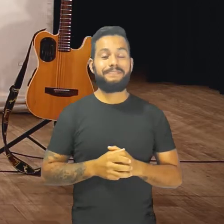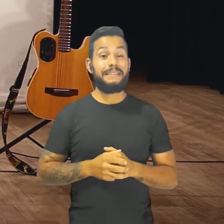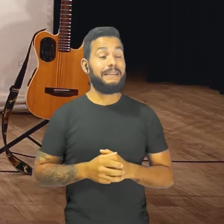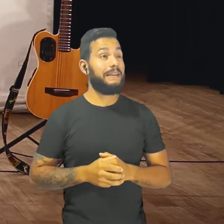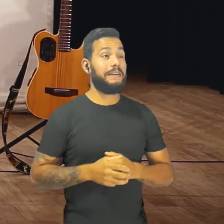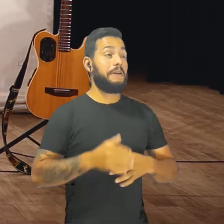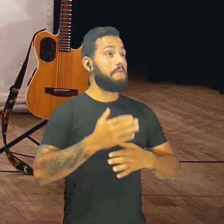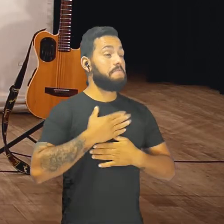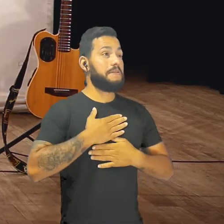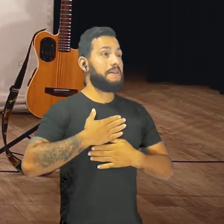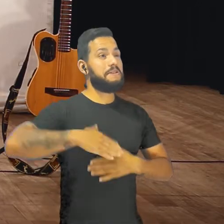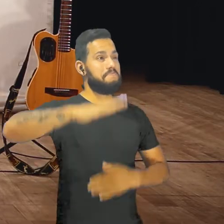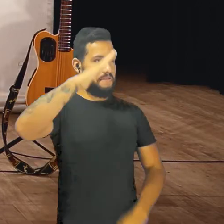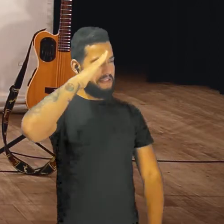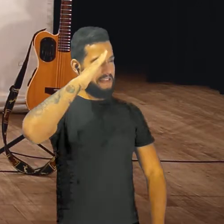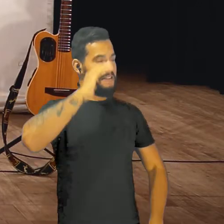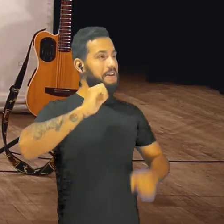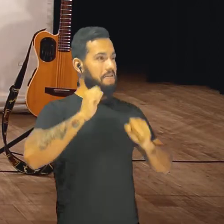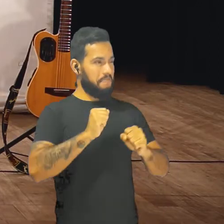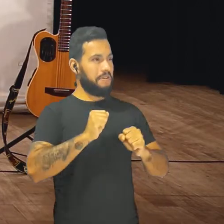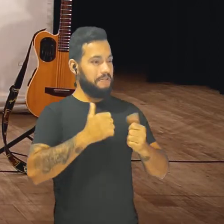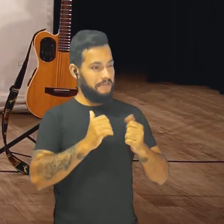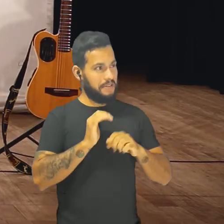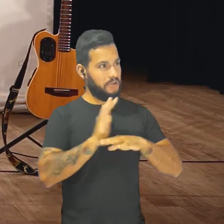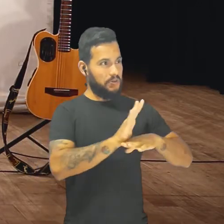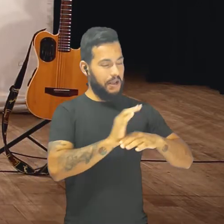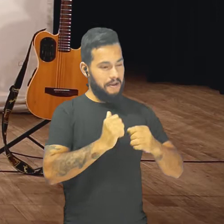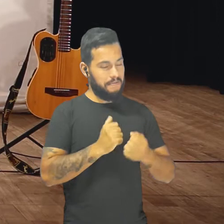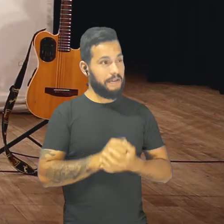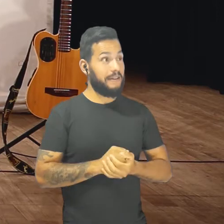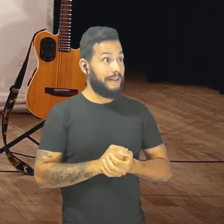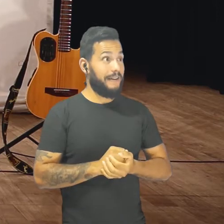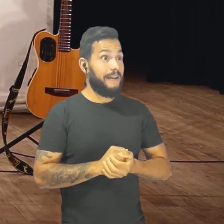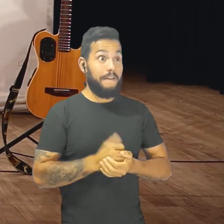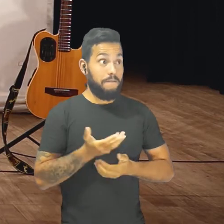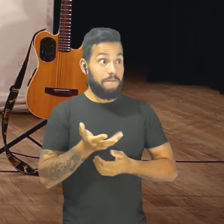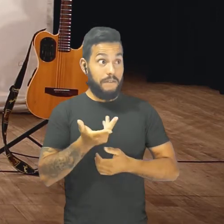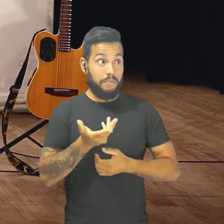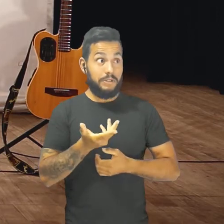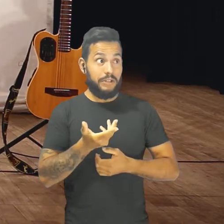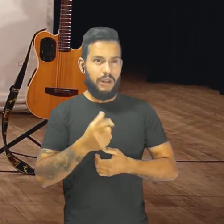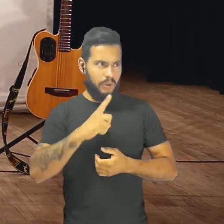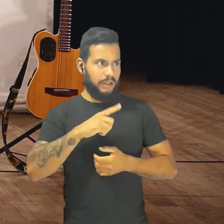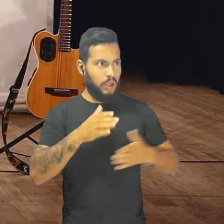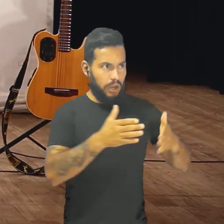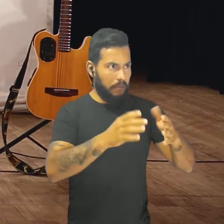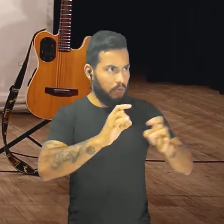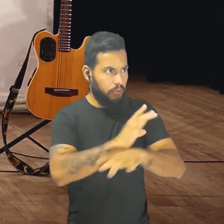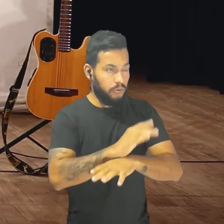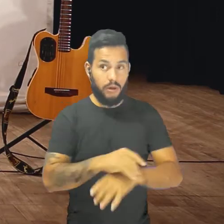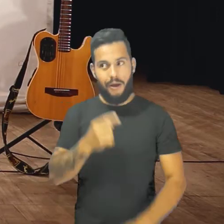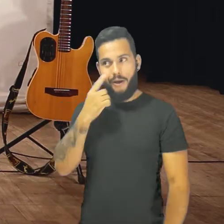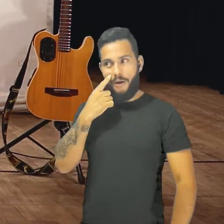minha capitã, posso ser seu imediato? E vamos ligeiro, já tens timoneiro? Olha, eu já